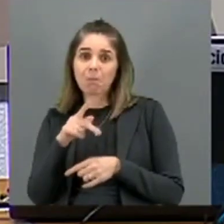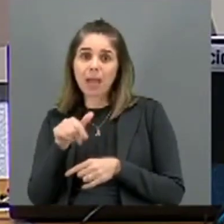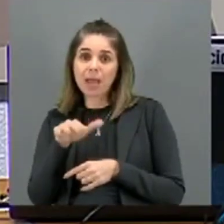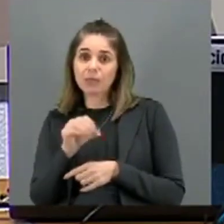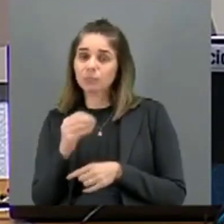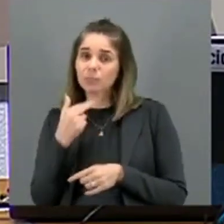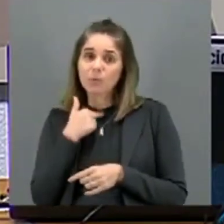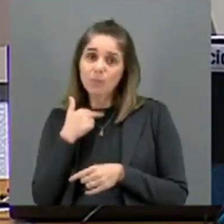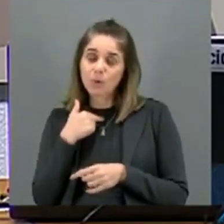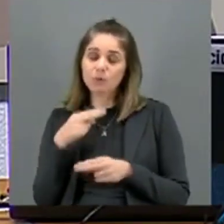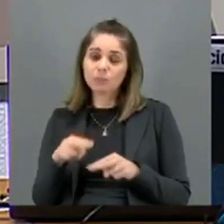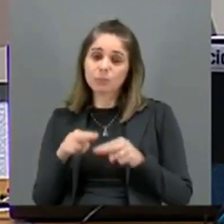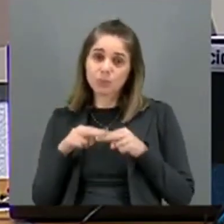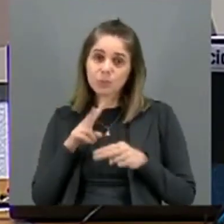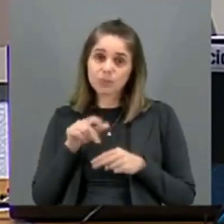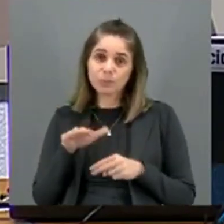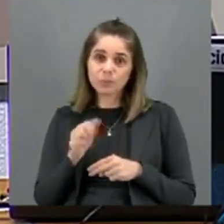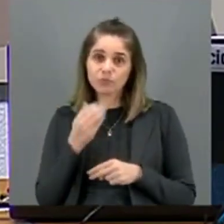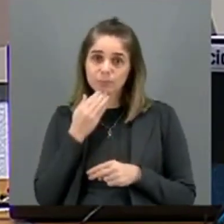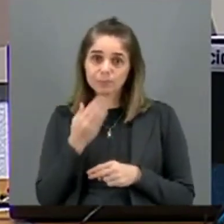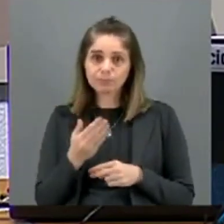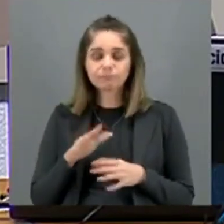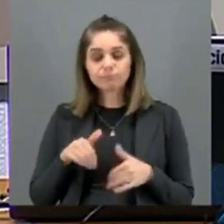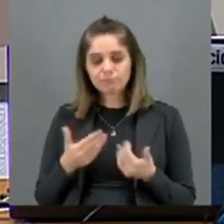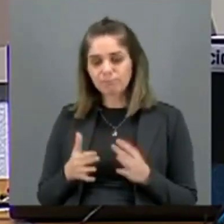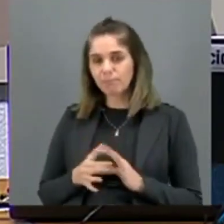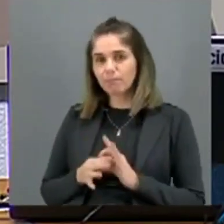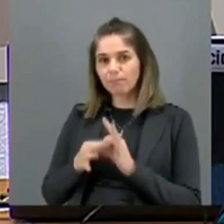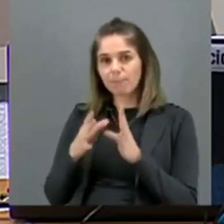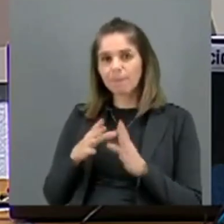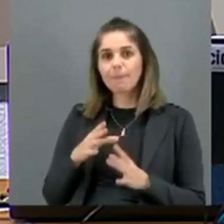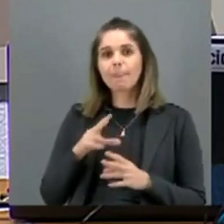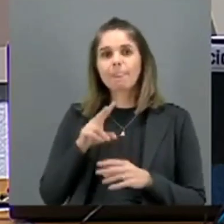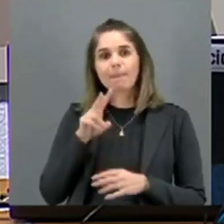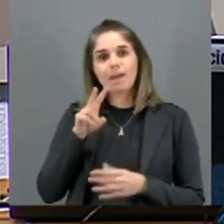acordo foi construído no início da votação, então fica concedido vista coletiva da matéria.